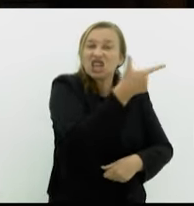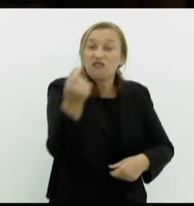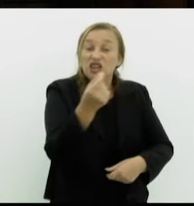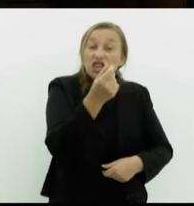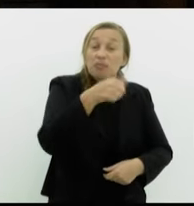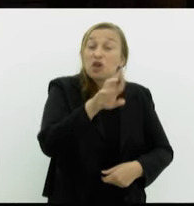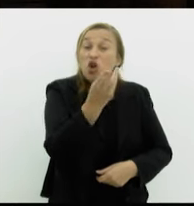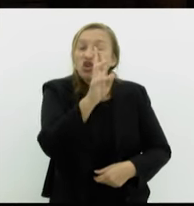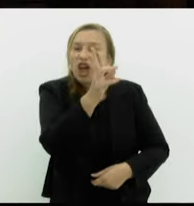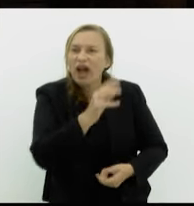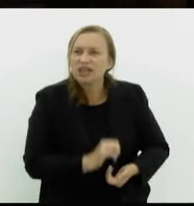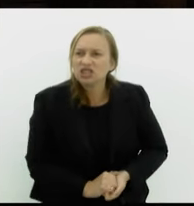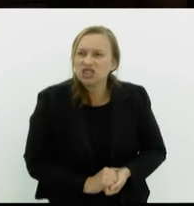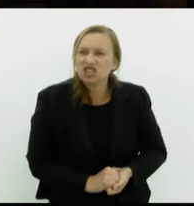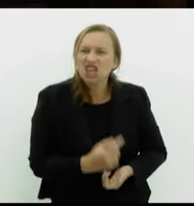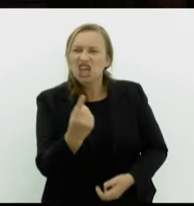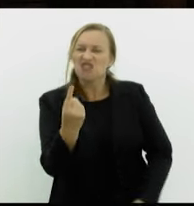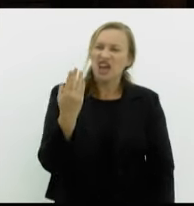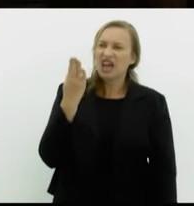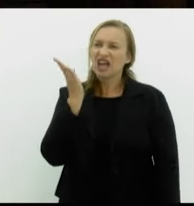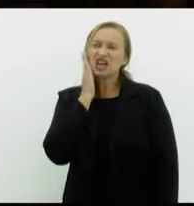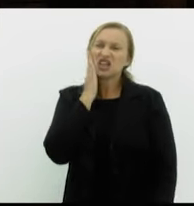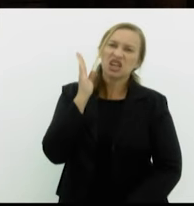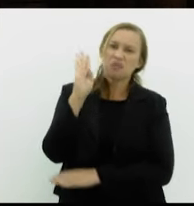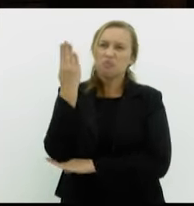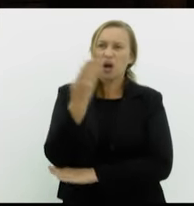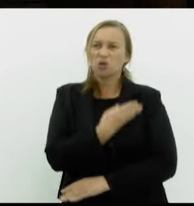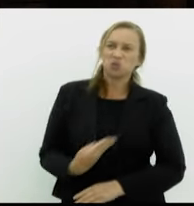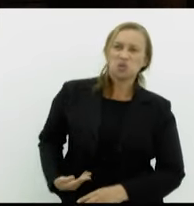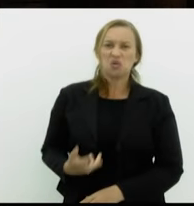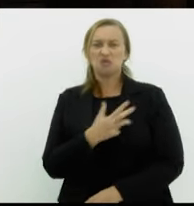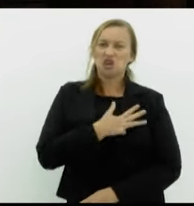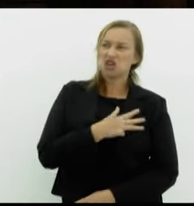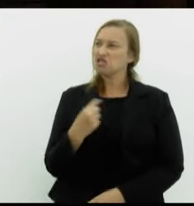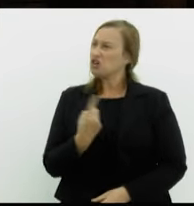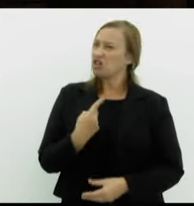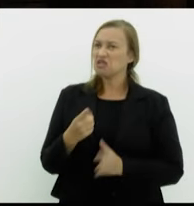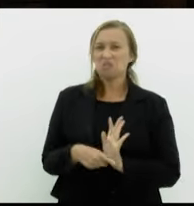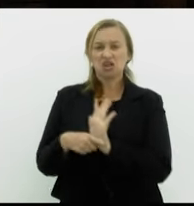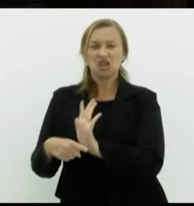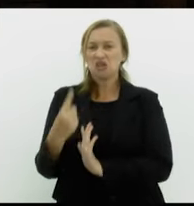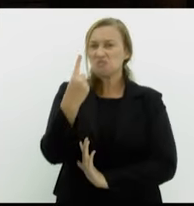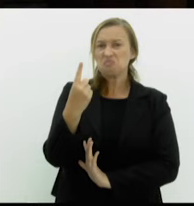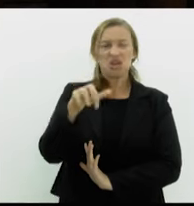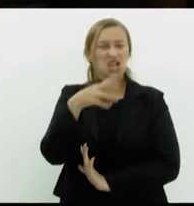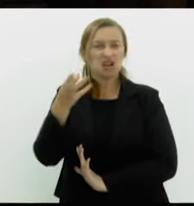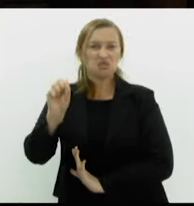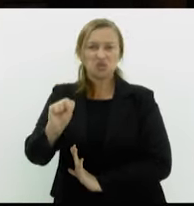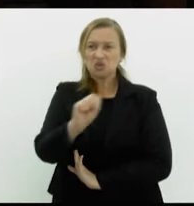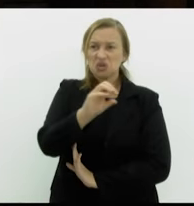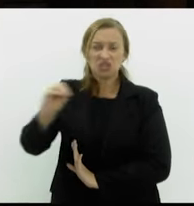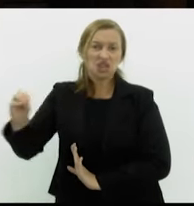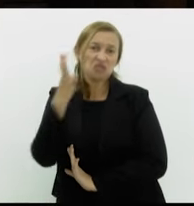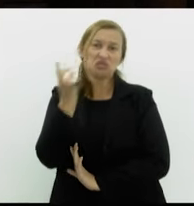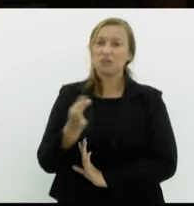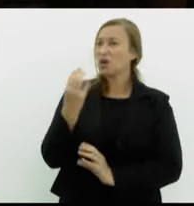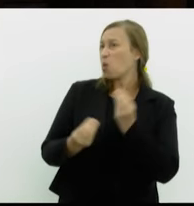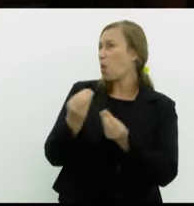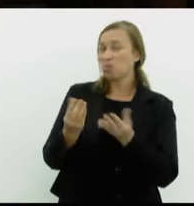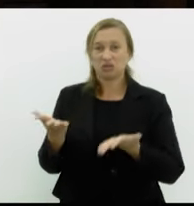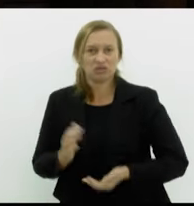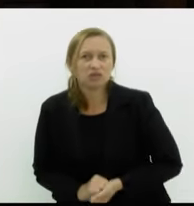reais. E vem a cara de pau do governo e fala: nós vamos ajudar em 1 bilhão e 800, mas ainda não sabemos